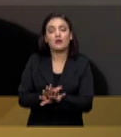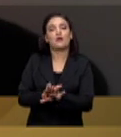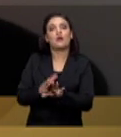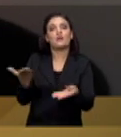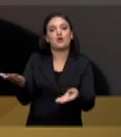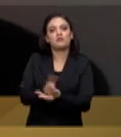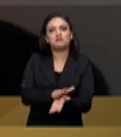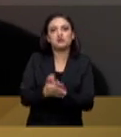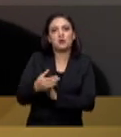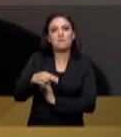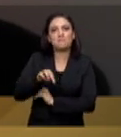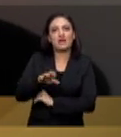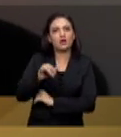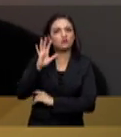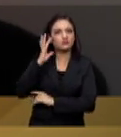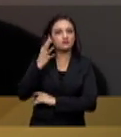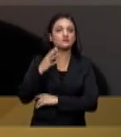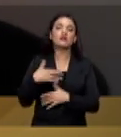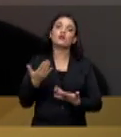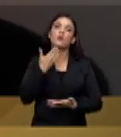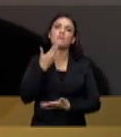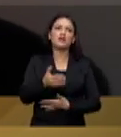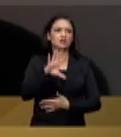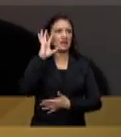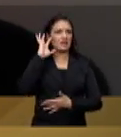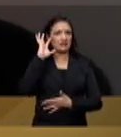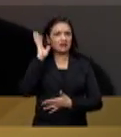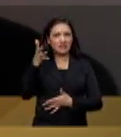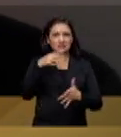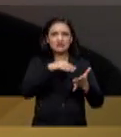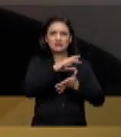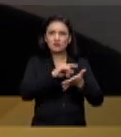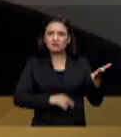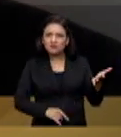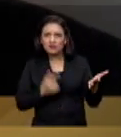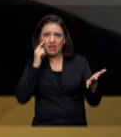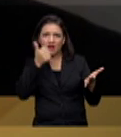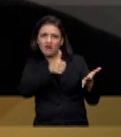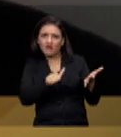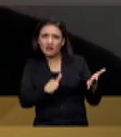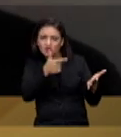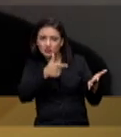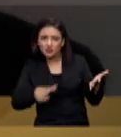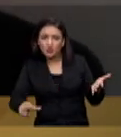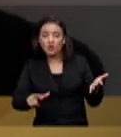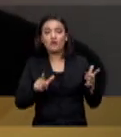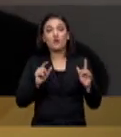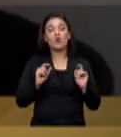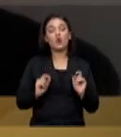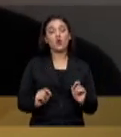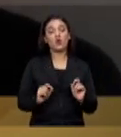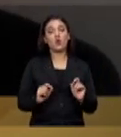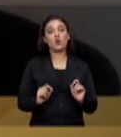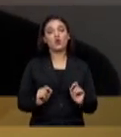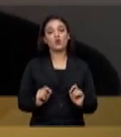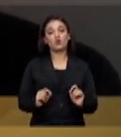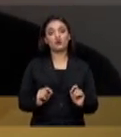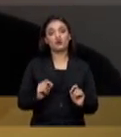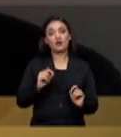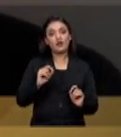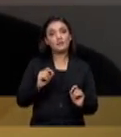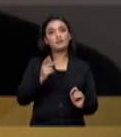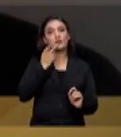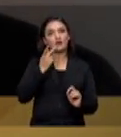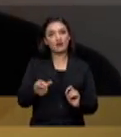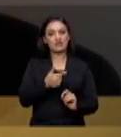a reconsideração da decisão agravada ou o provimento da insurgência para reafirmar a competência